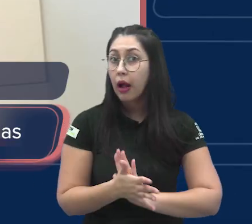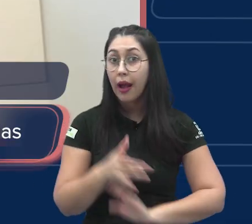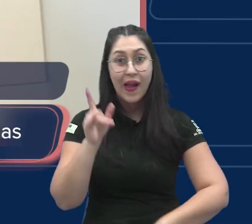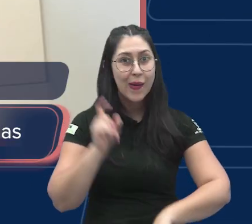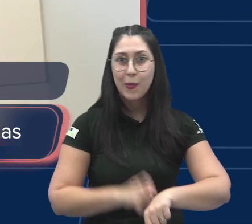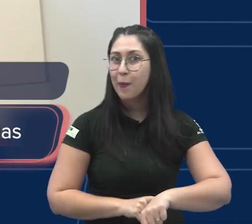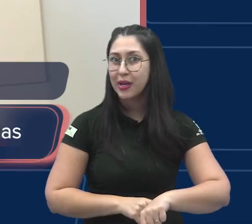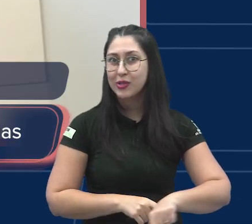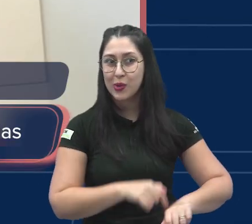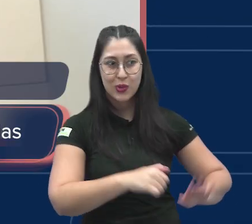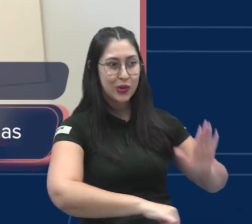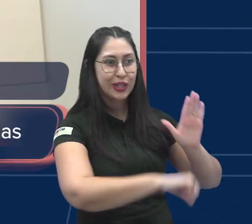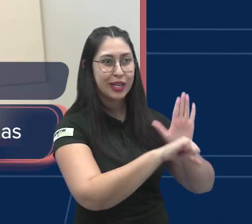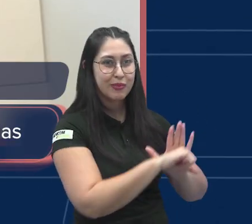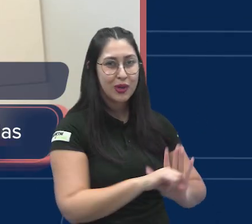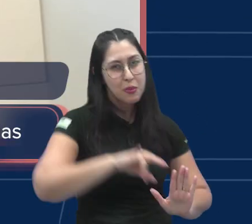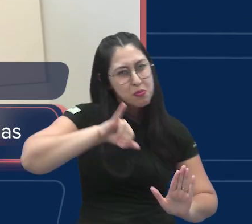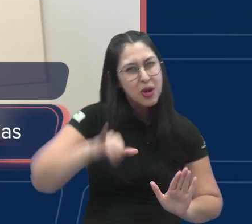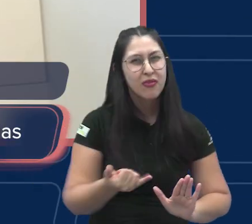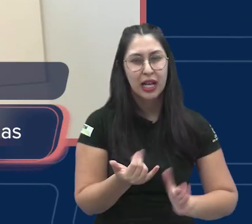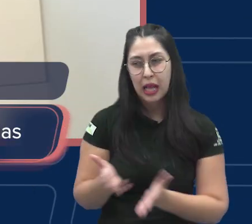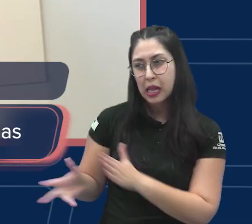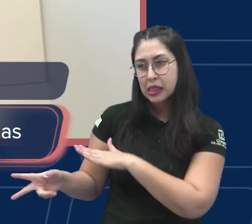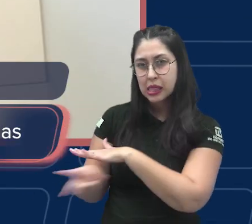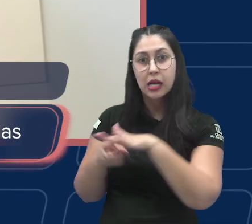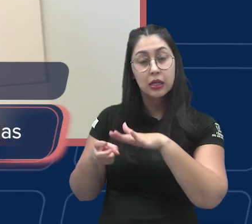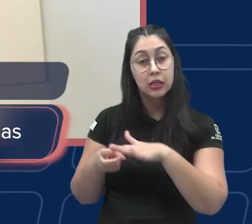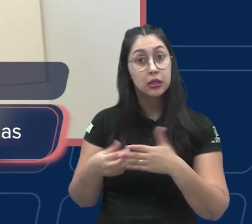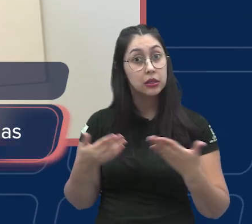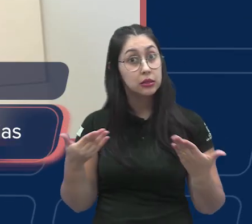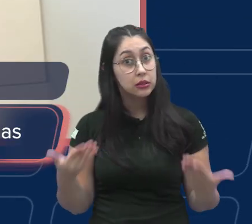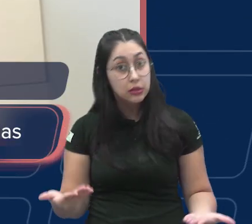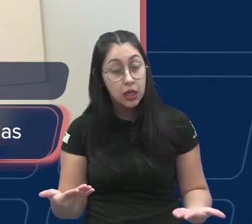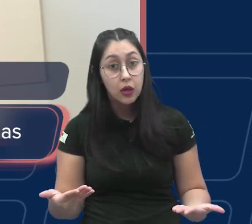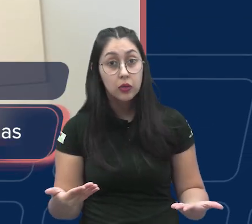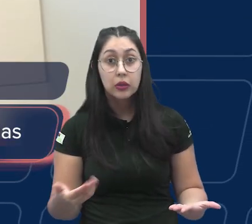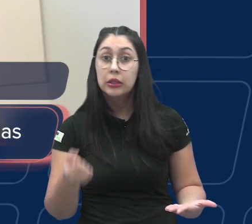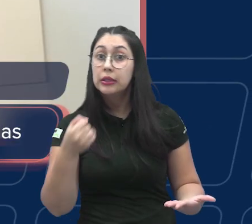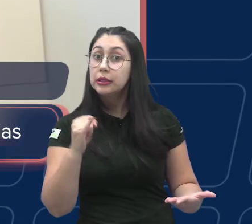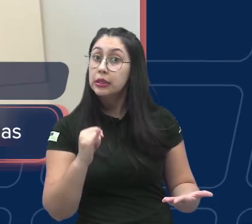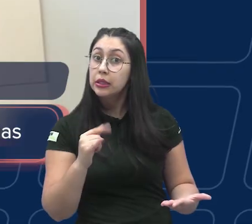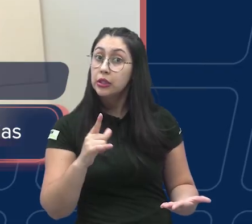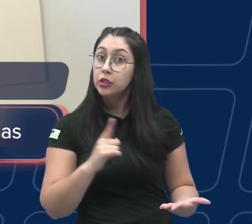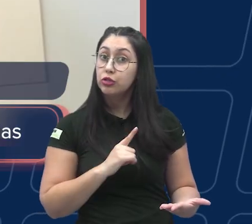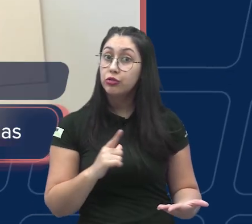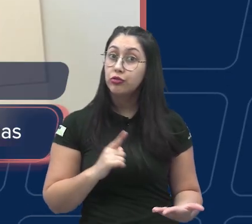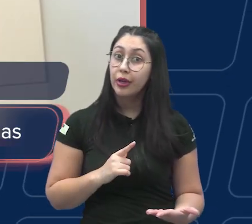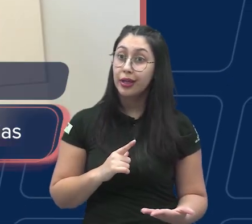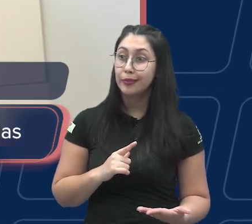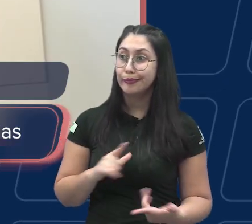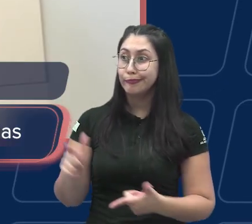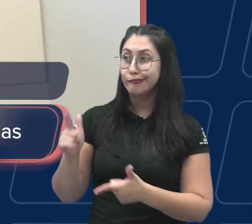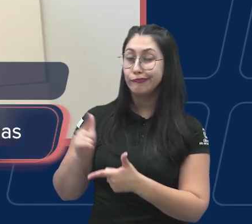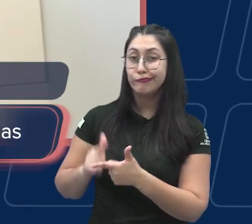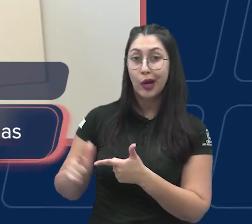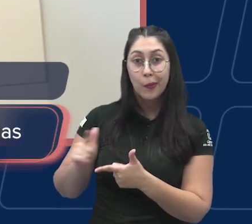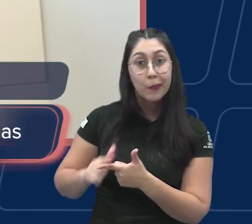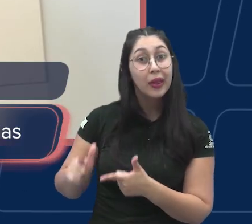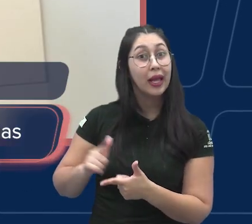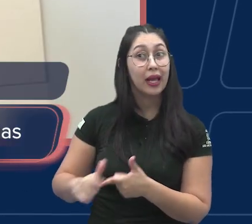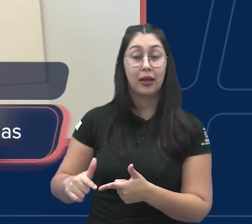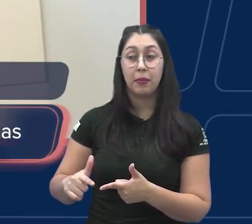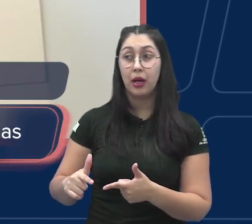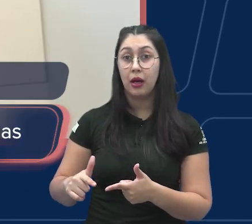é o momento ideal para as quadrilhas agirem. Então, se você tiver alguma necessidade de